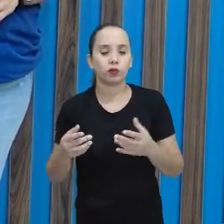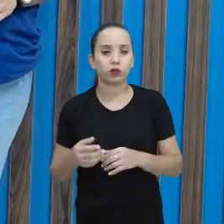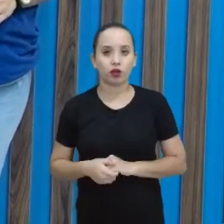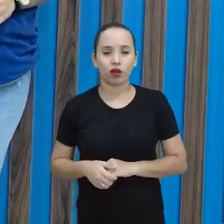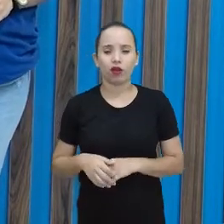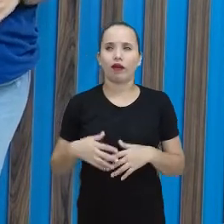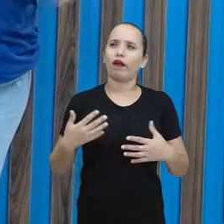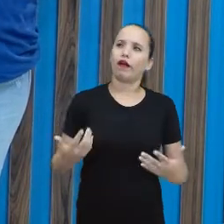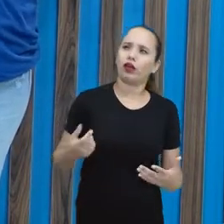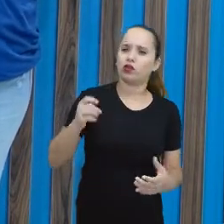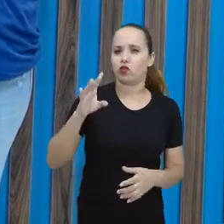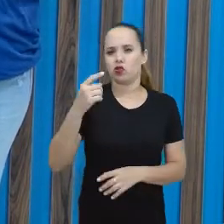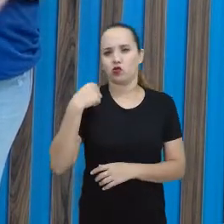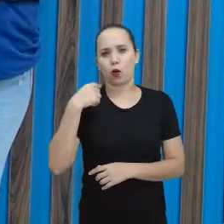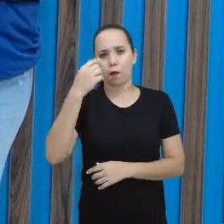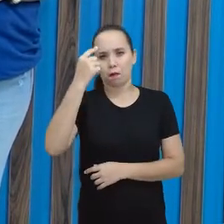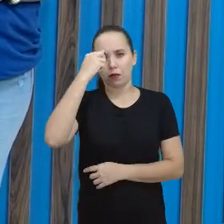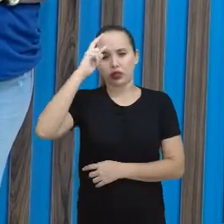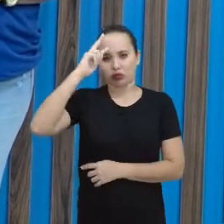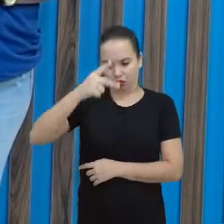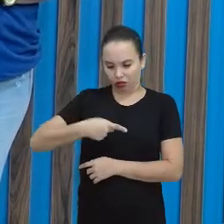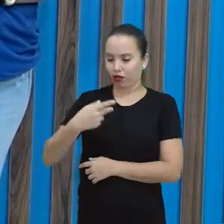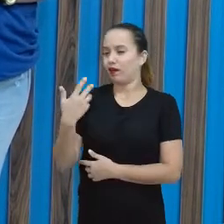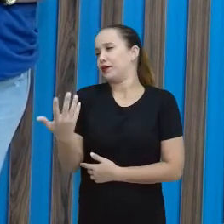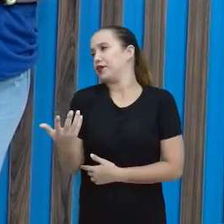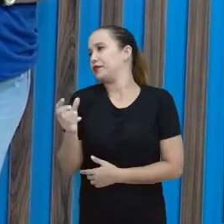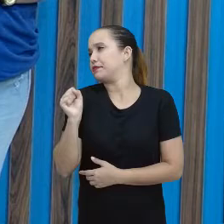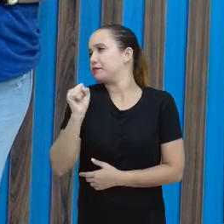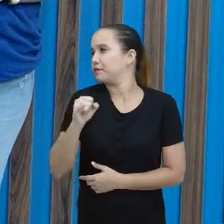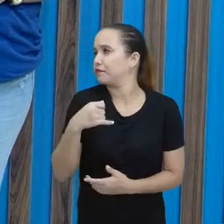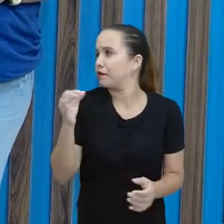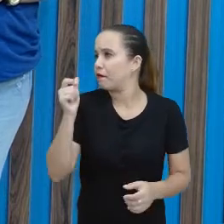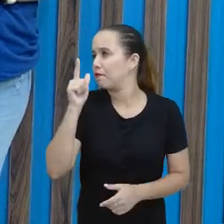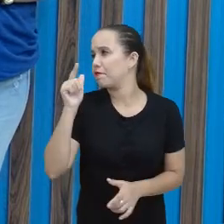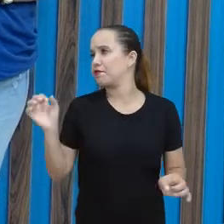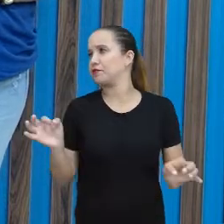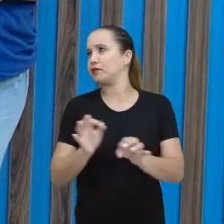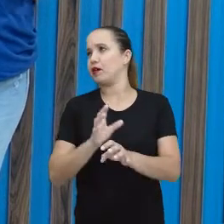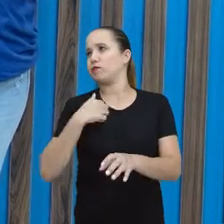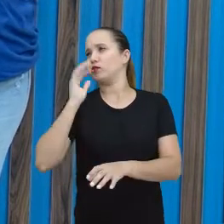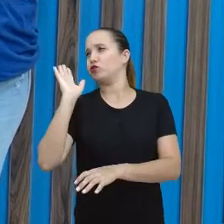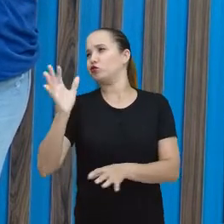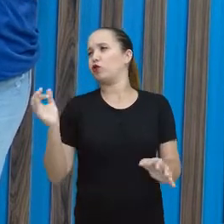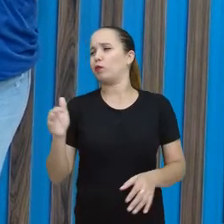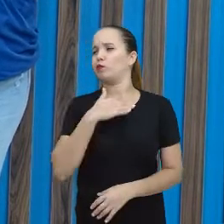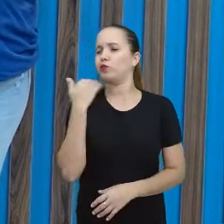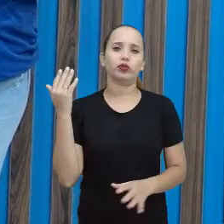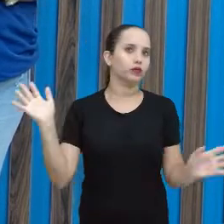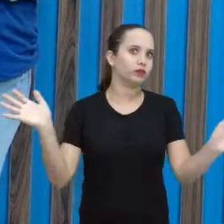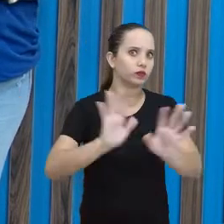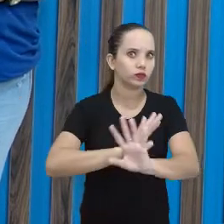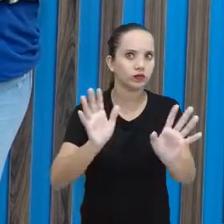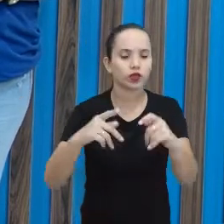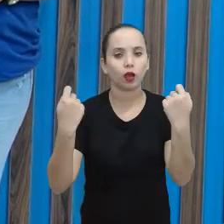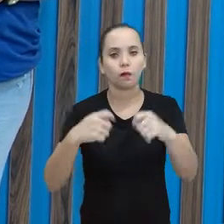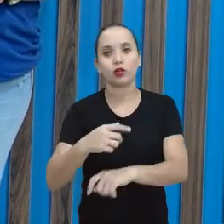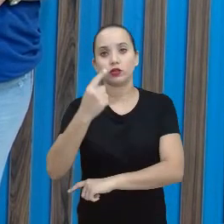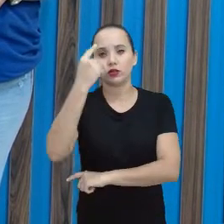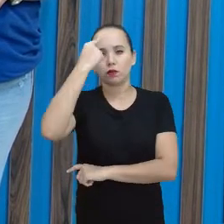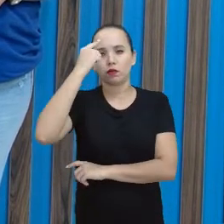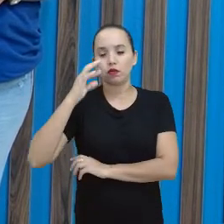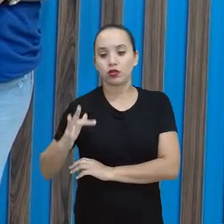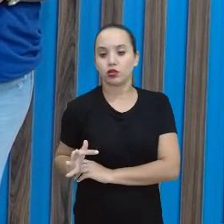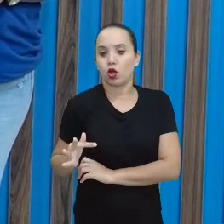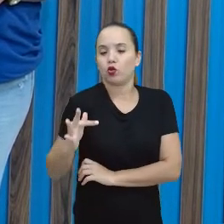água acabe, eu já fui embora, já morri. Não, a gente tem que pensar, né, na espécie humana